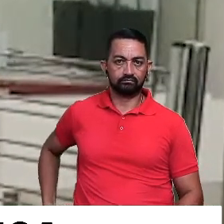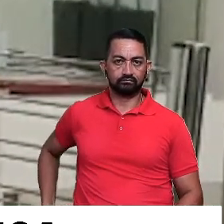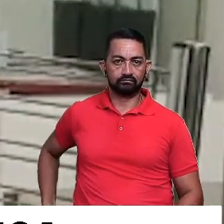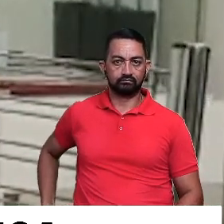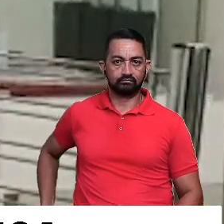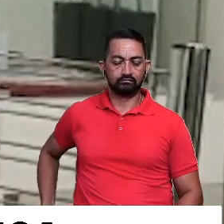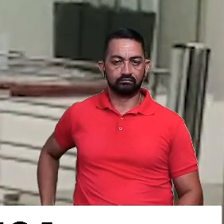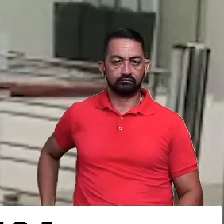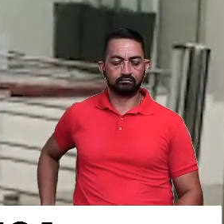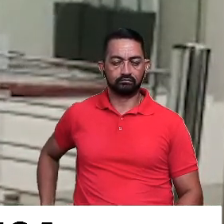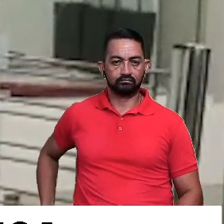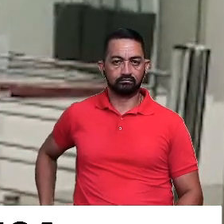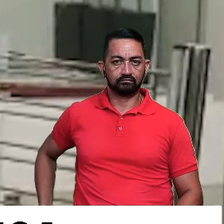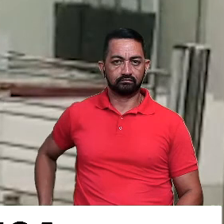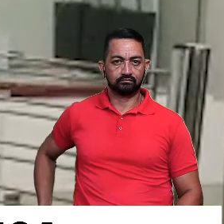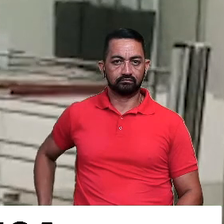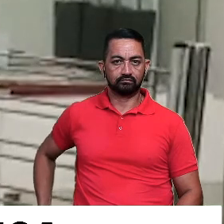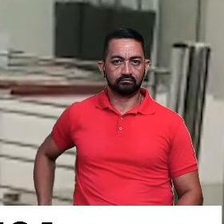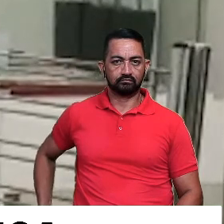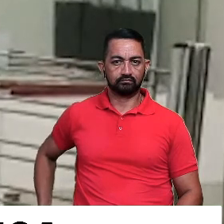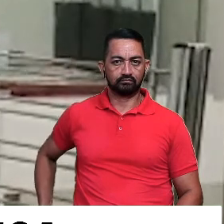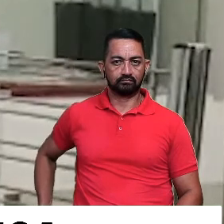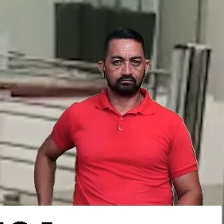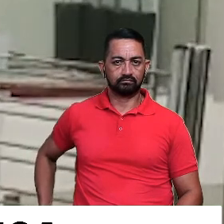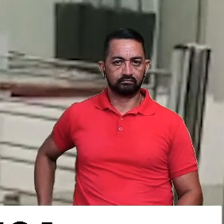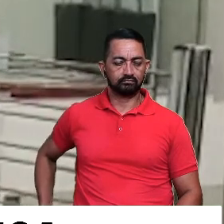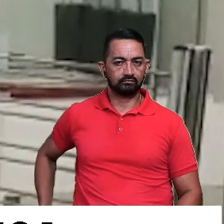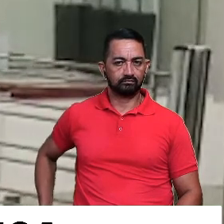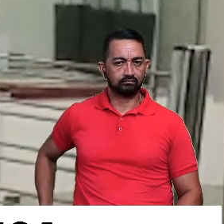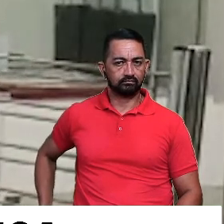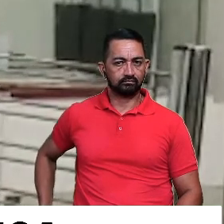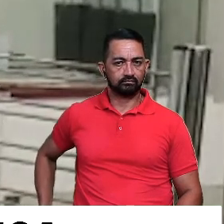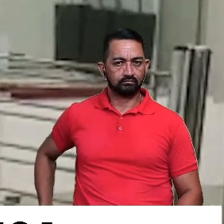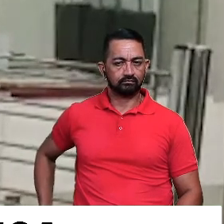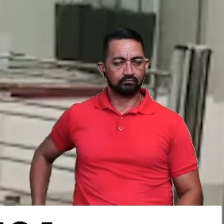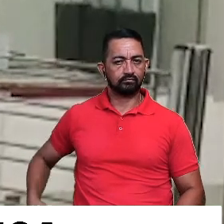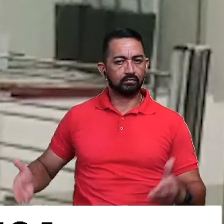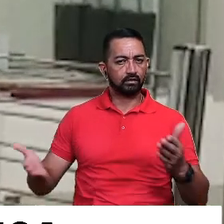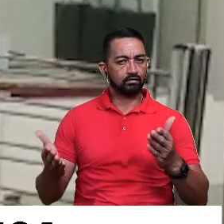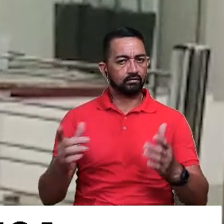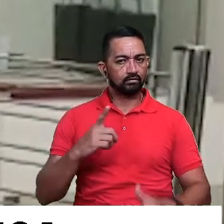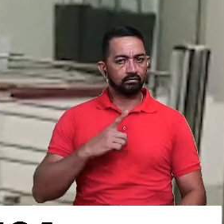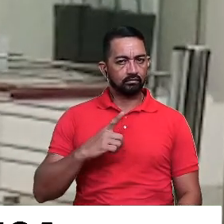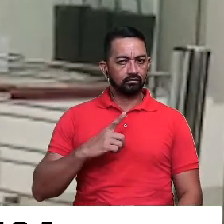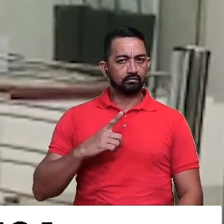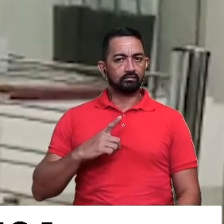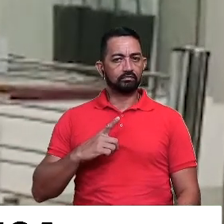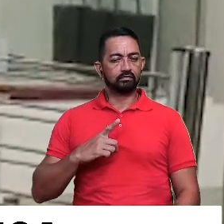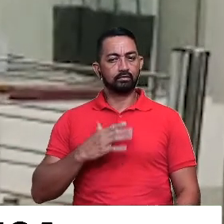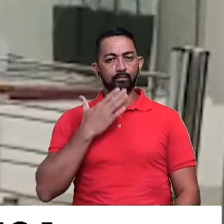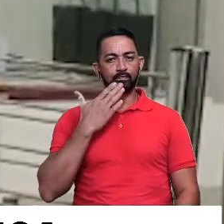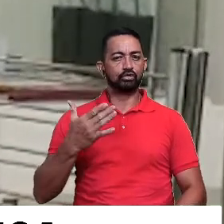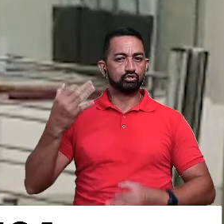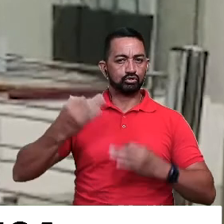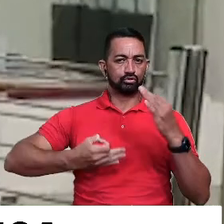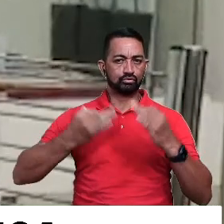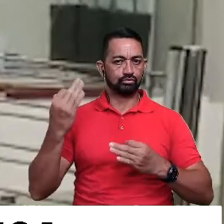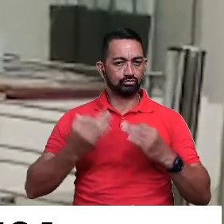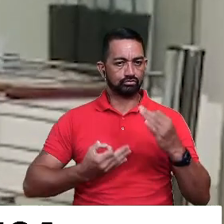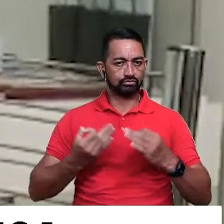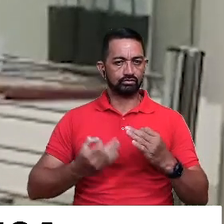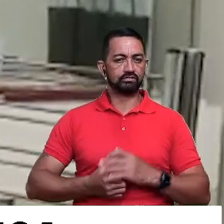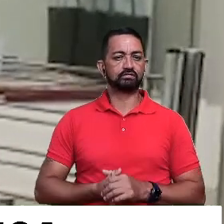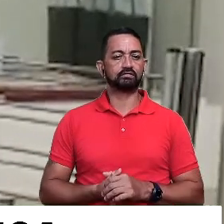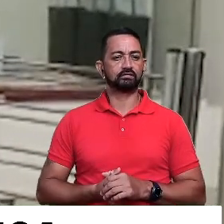18/7. Hoje, dia 18, está fazendo 3 meses que assassinaram meu tio. Nós estamos aqui novamente clamando por justiça